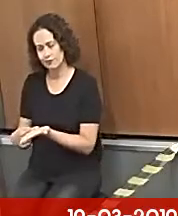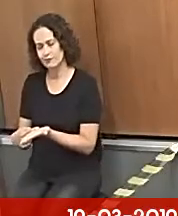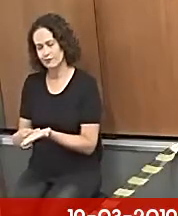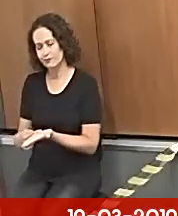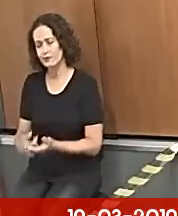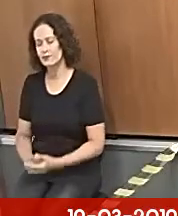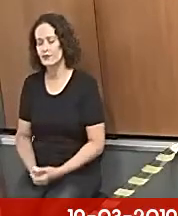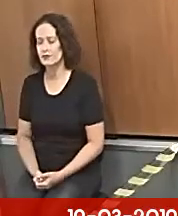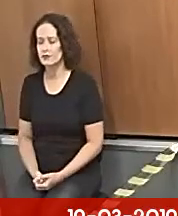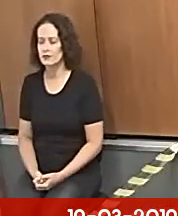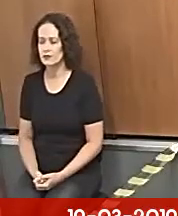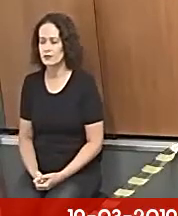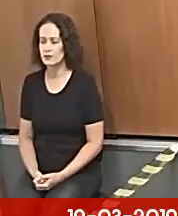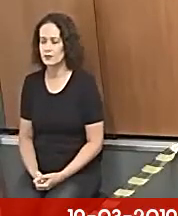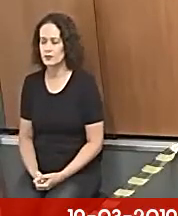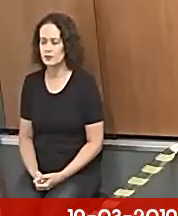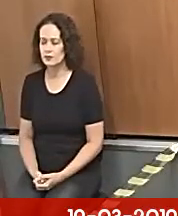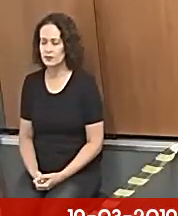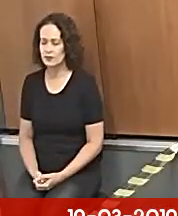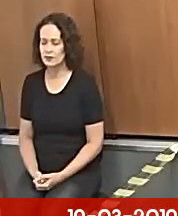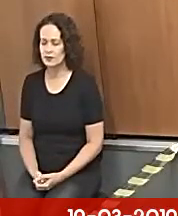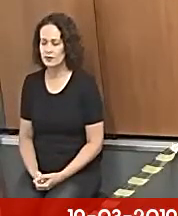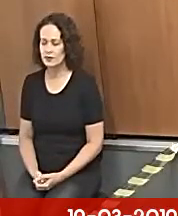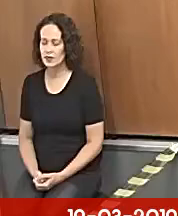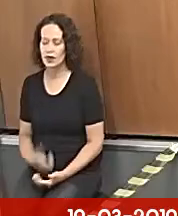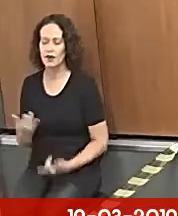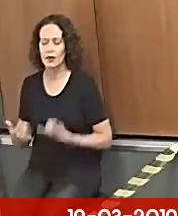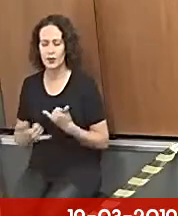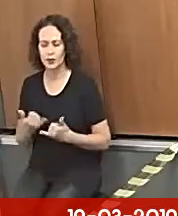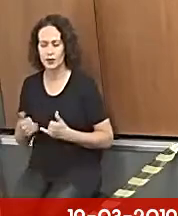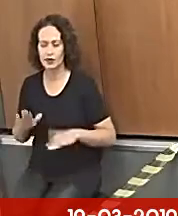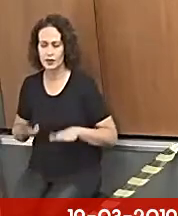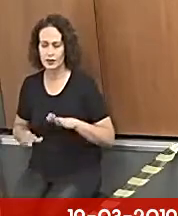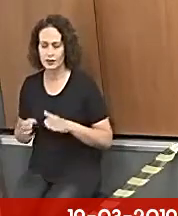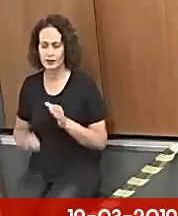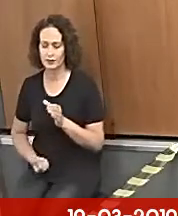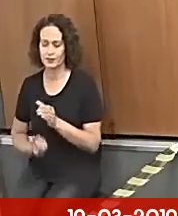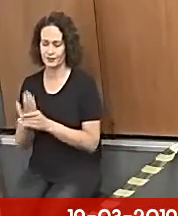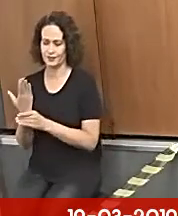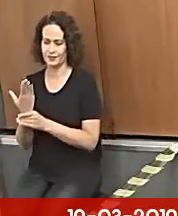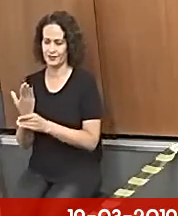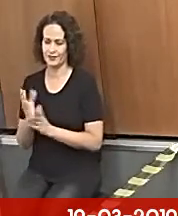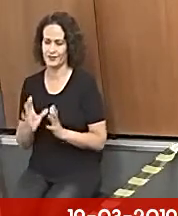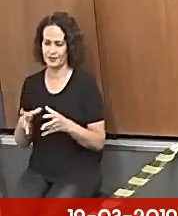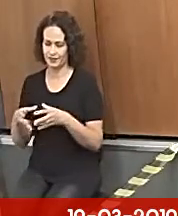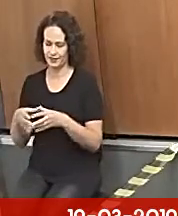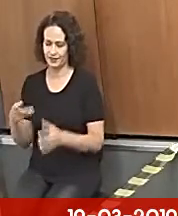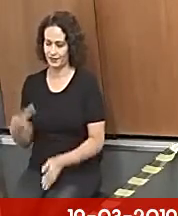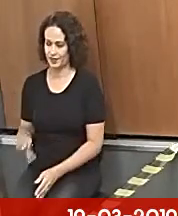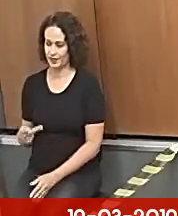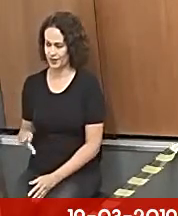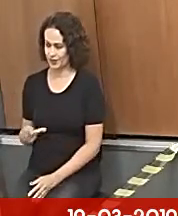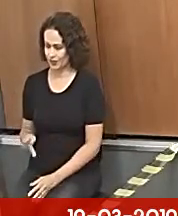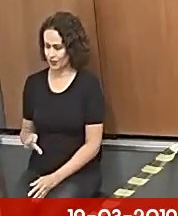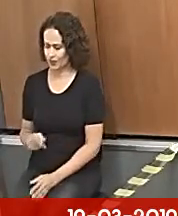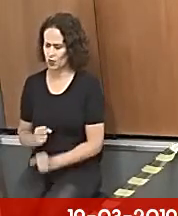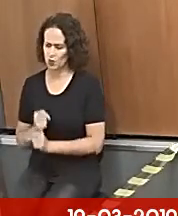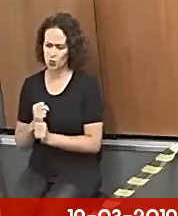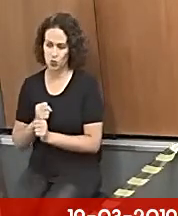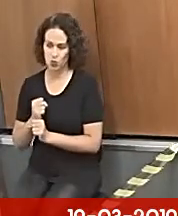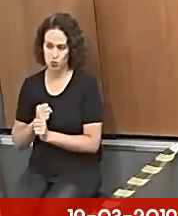vamos é eu bem com pensar que nós somos o fundador dessa comissão nem que o tempo do